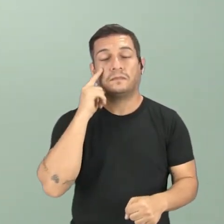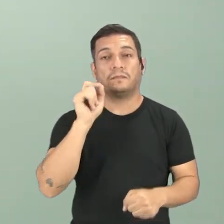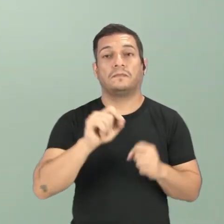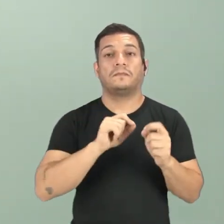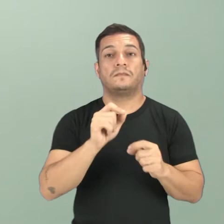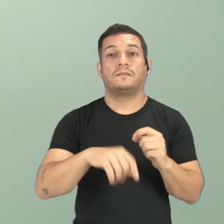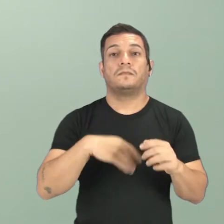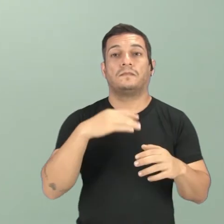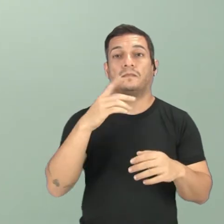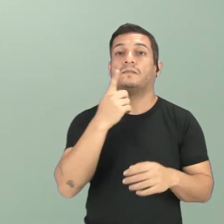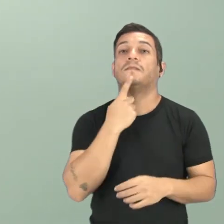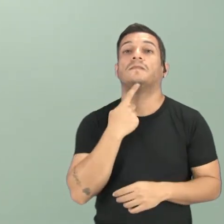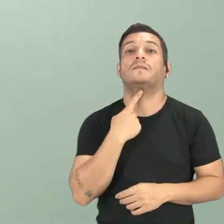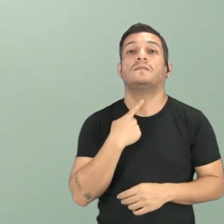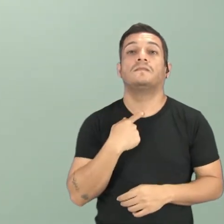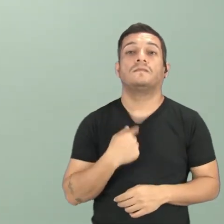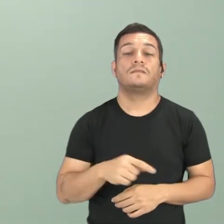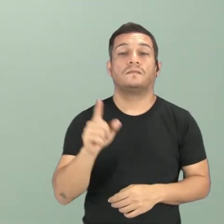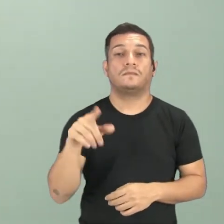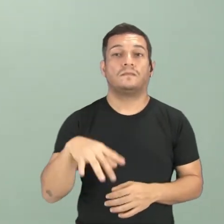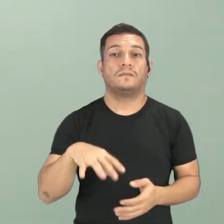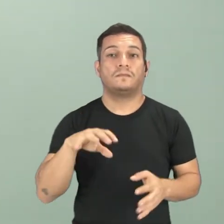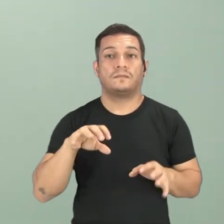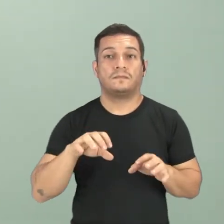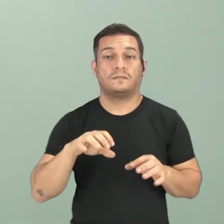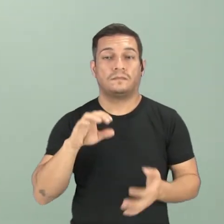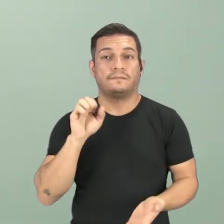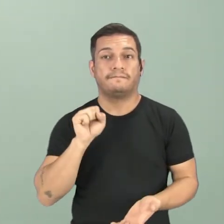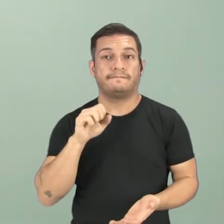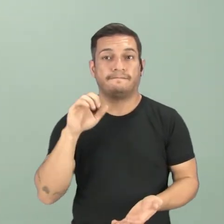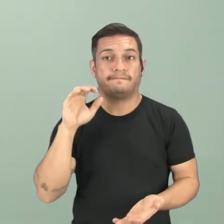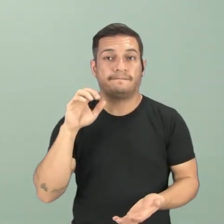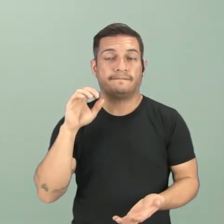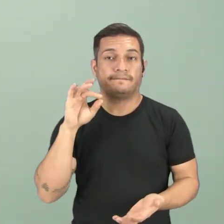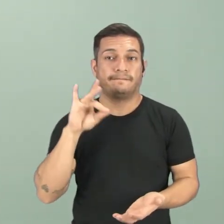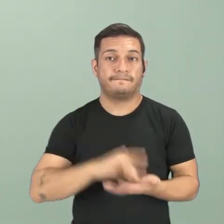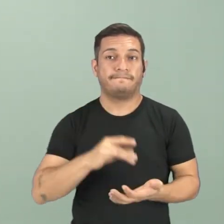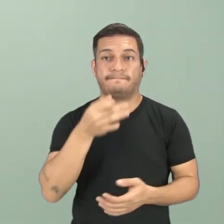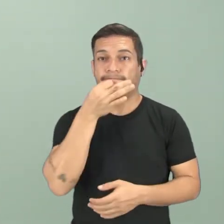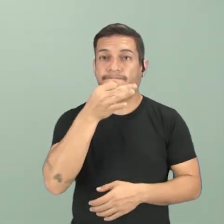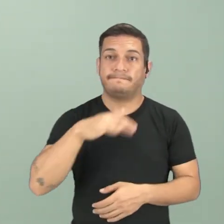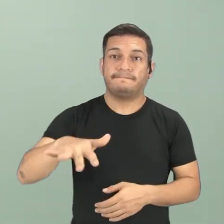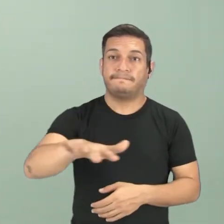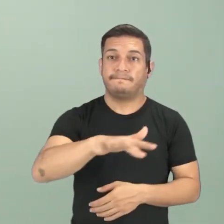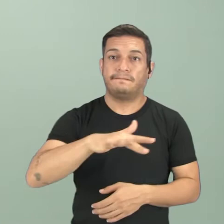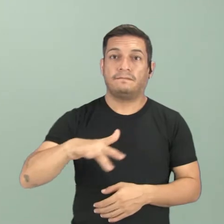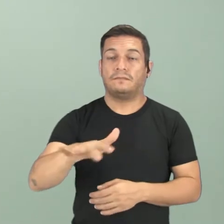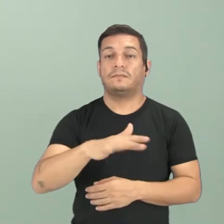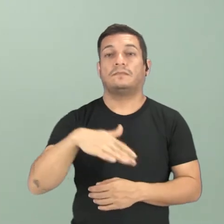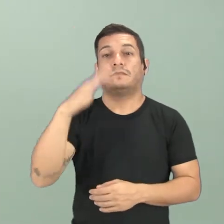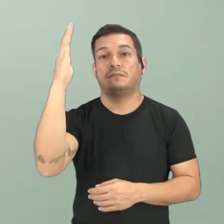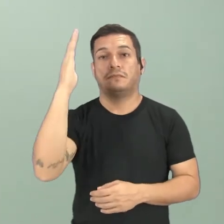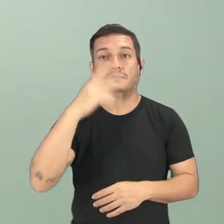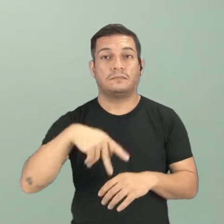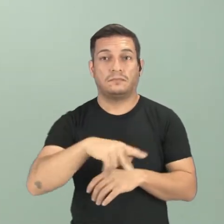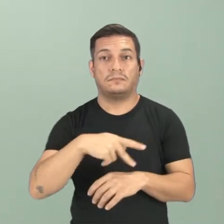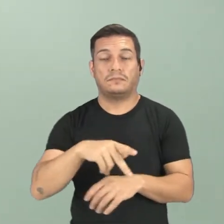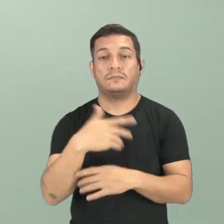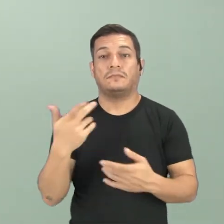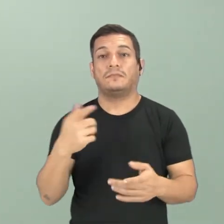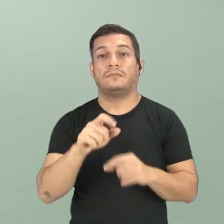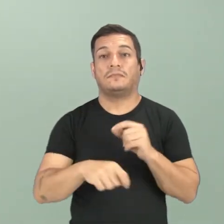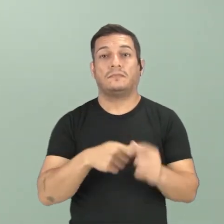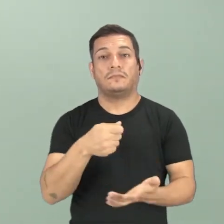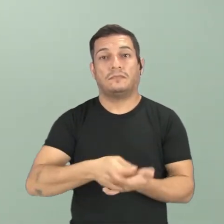o desejo de efetivar a democratização no nosso país. Daí, a defesa